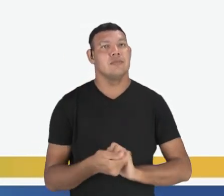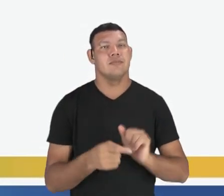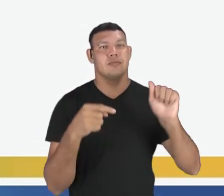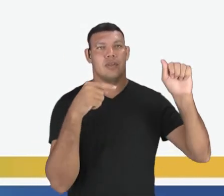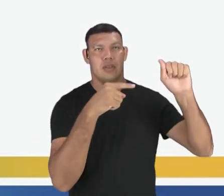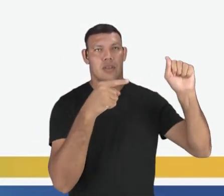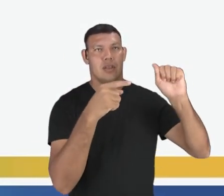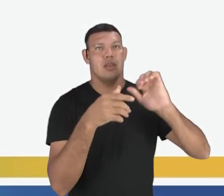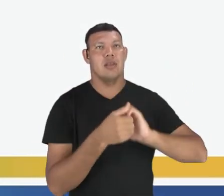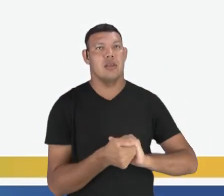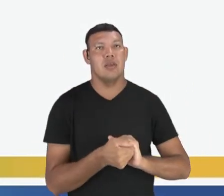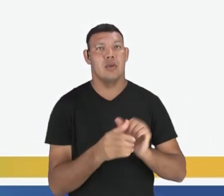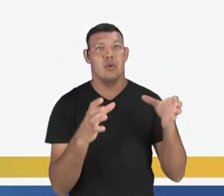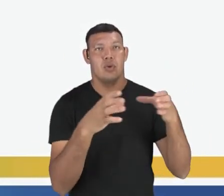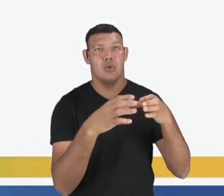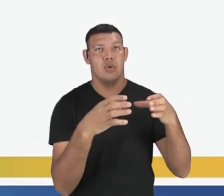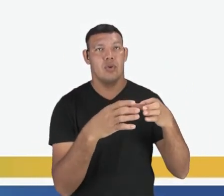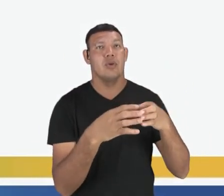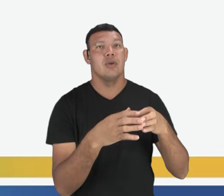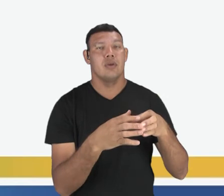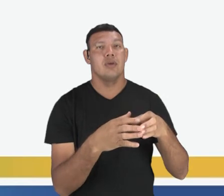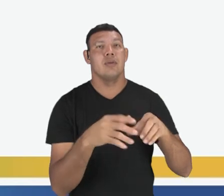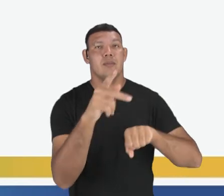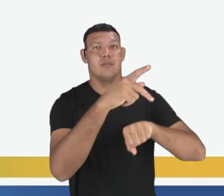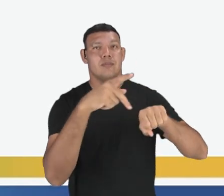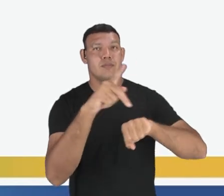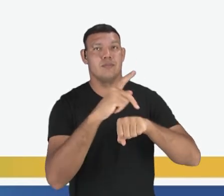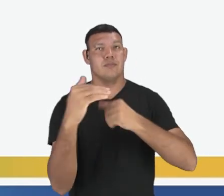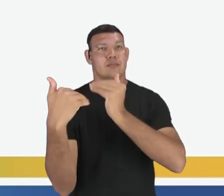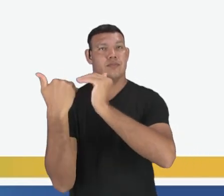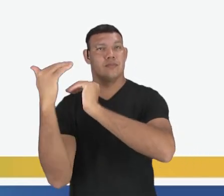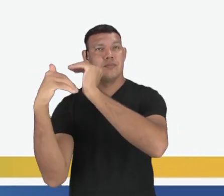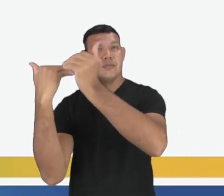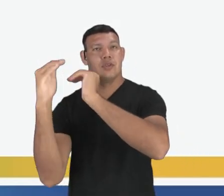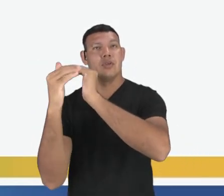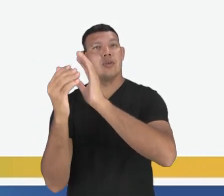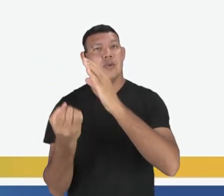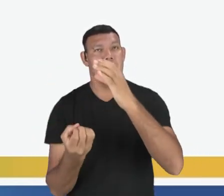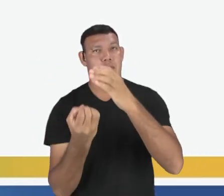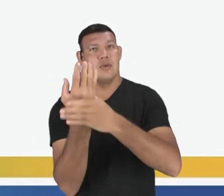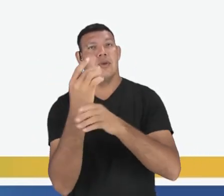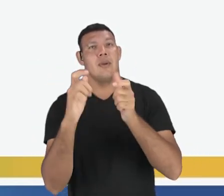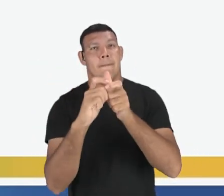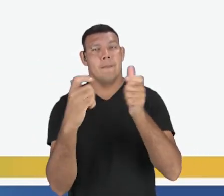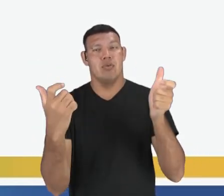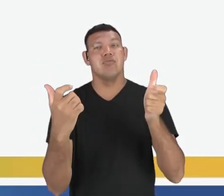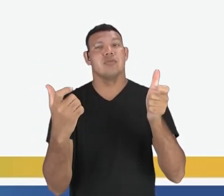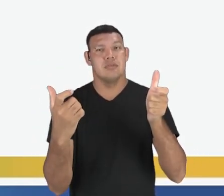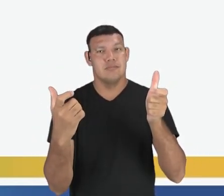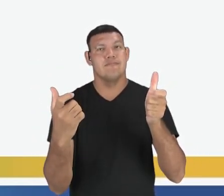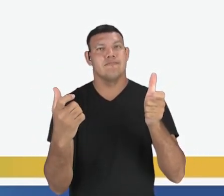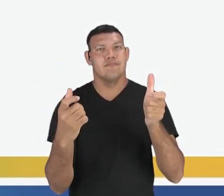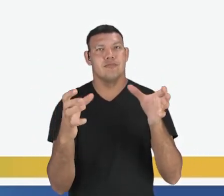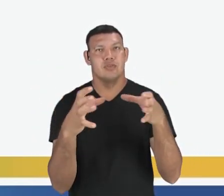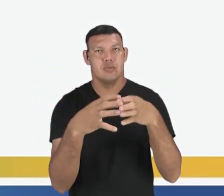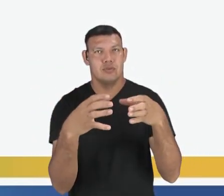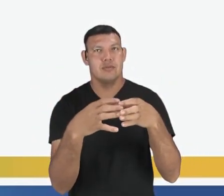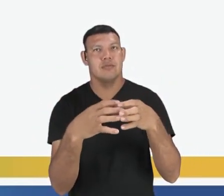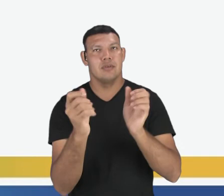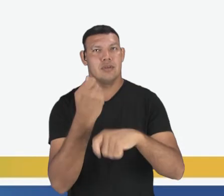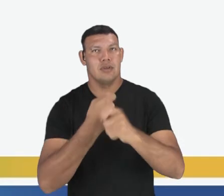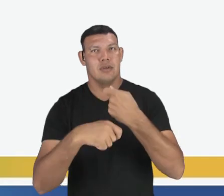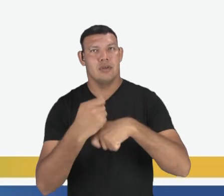países considerados emergentes, formando um dos maiores blocos econômicos do